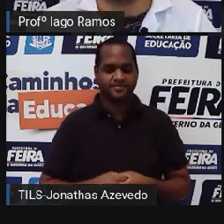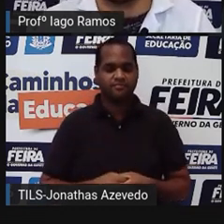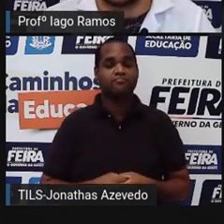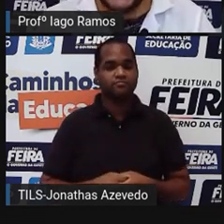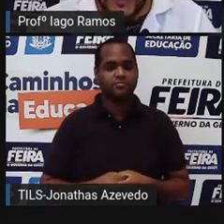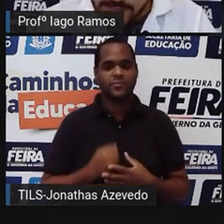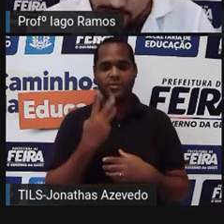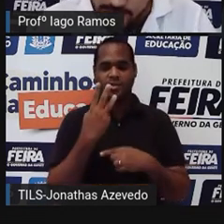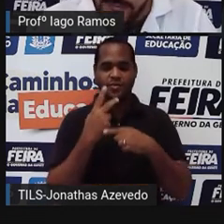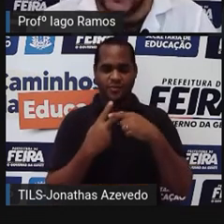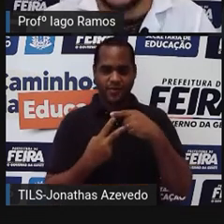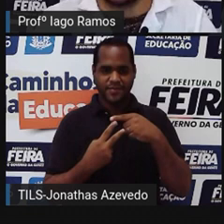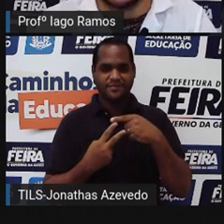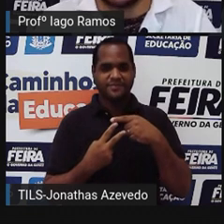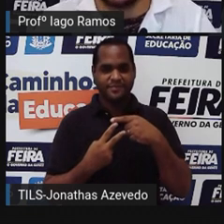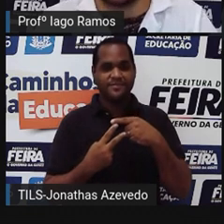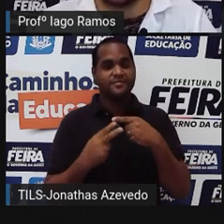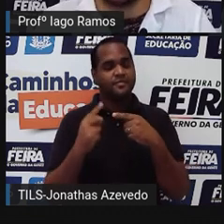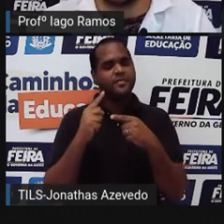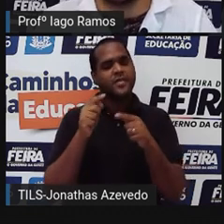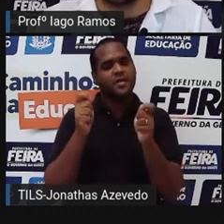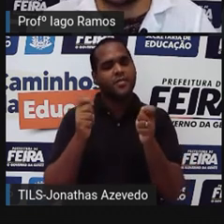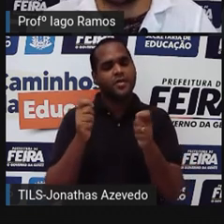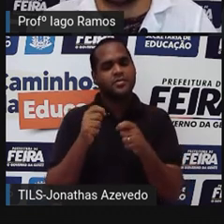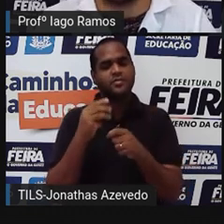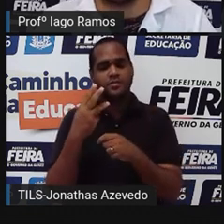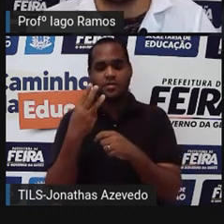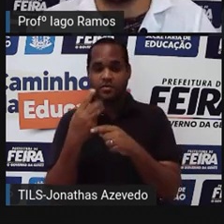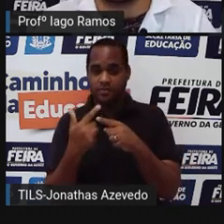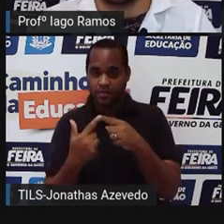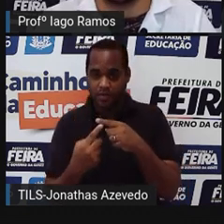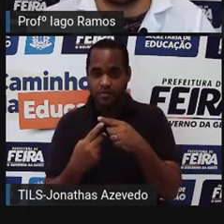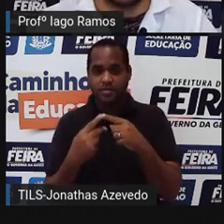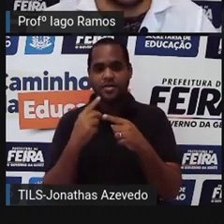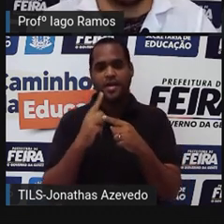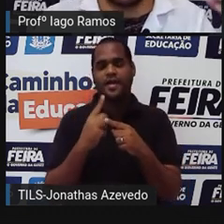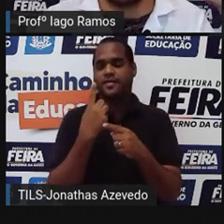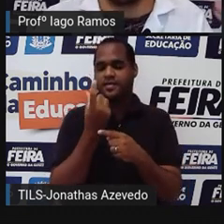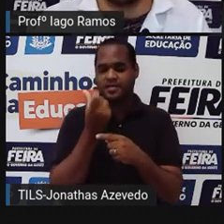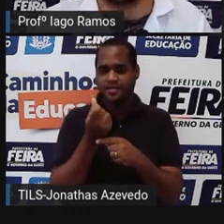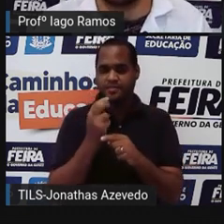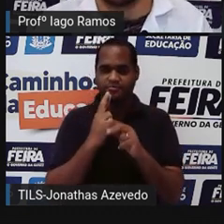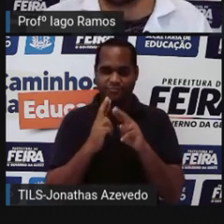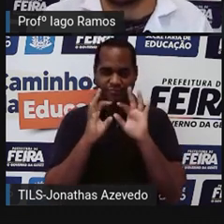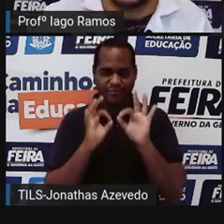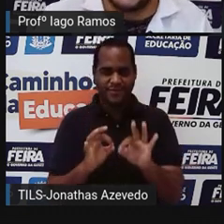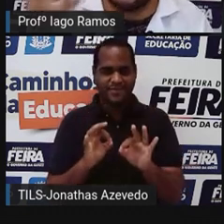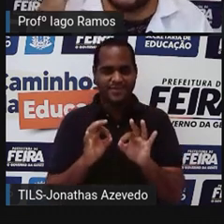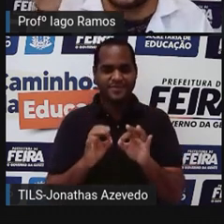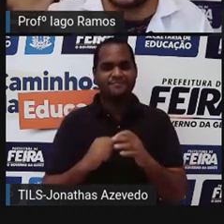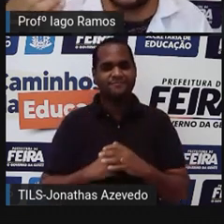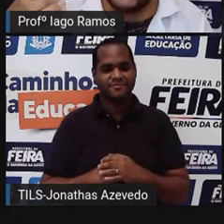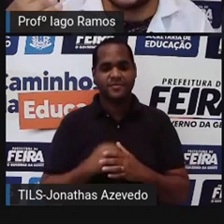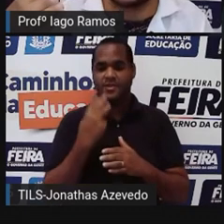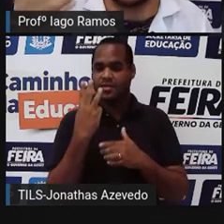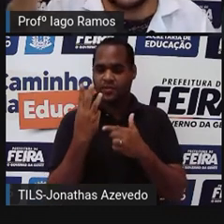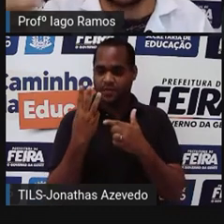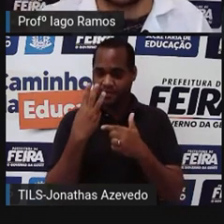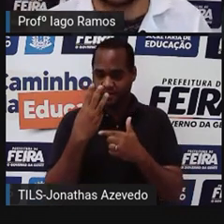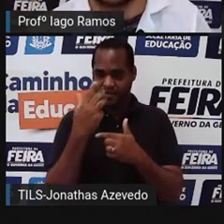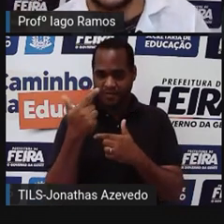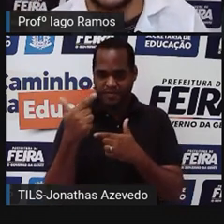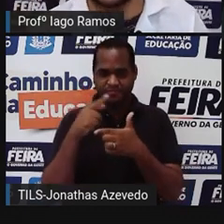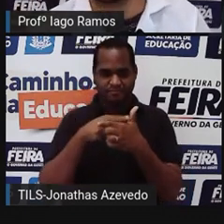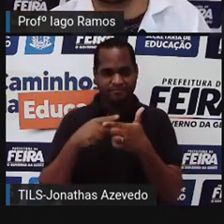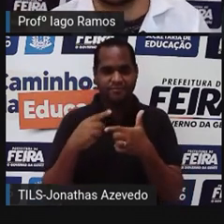que dá 16. Então, x ao quadrado é igual a 16. Ou seja, eu preciso pegar um número que elevado a 2,